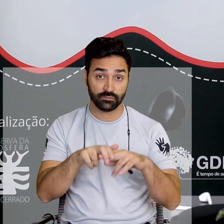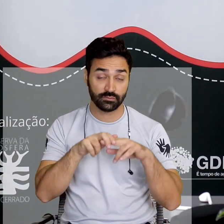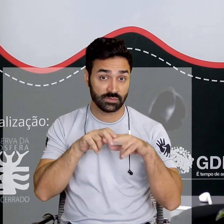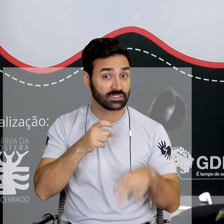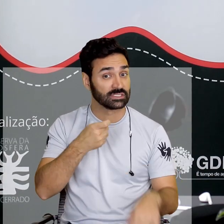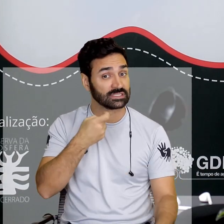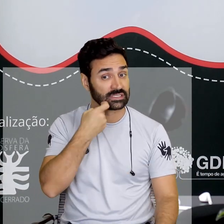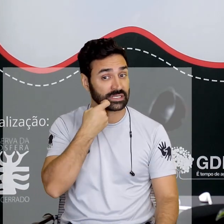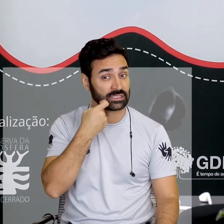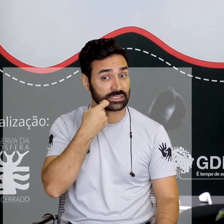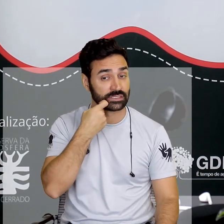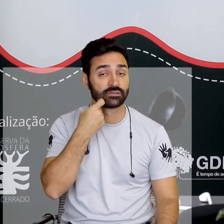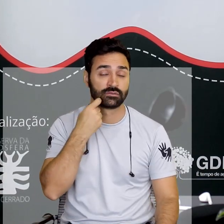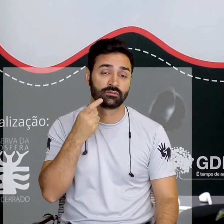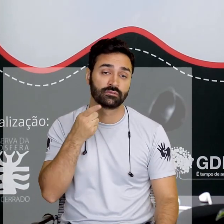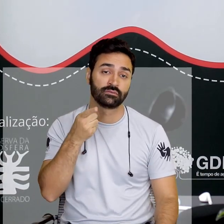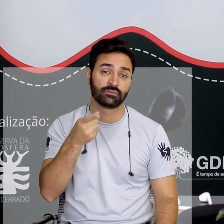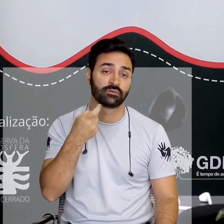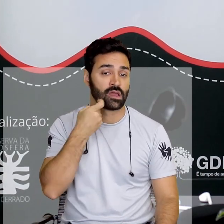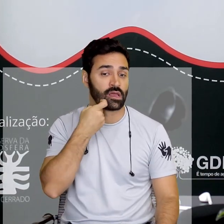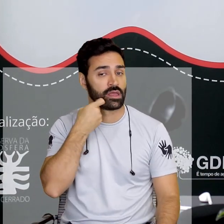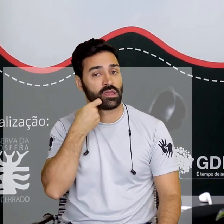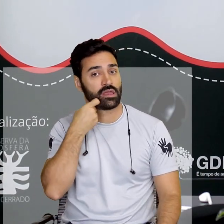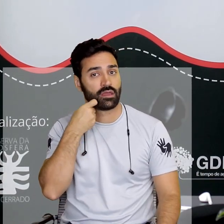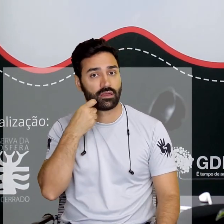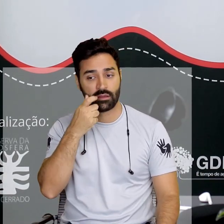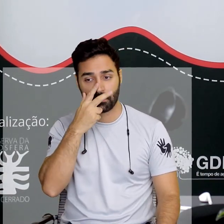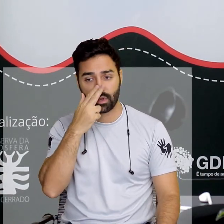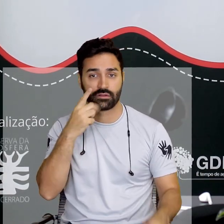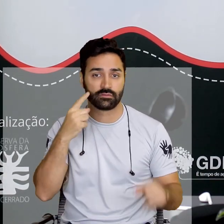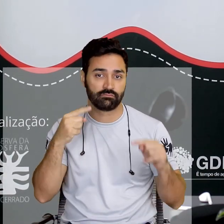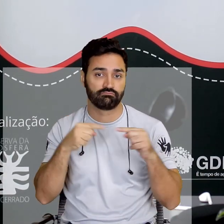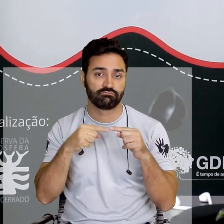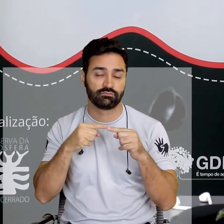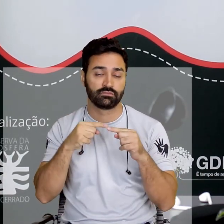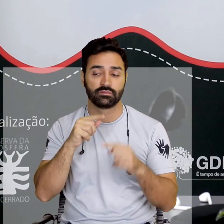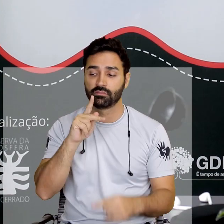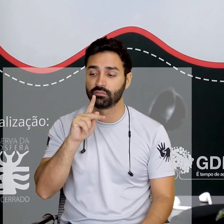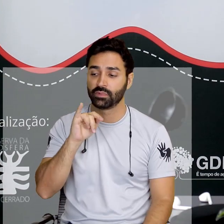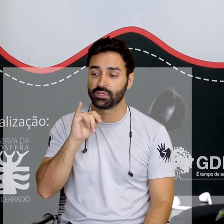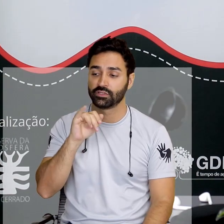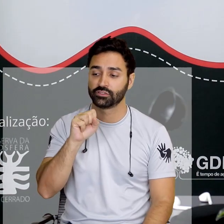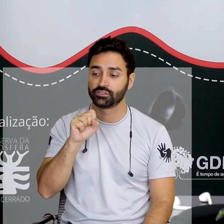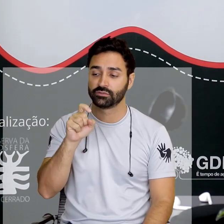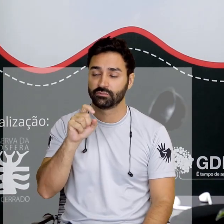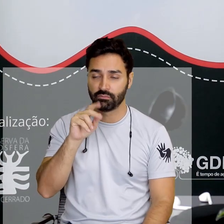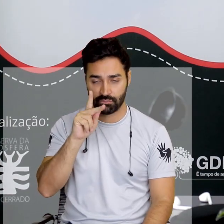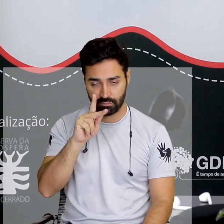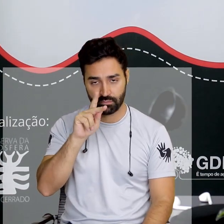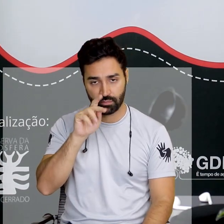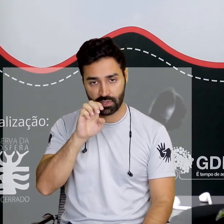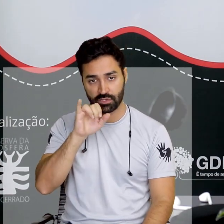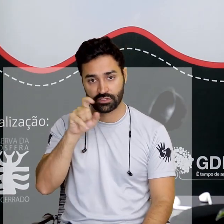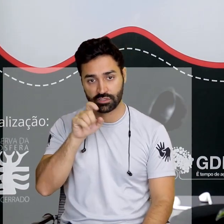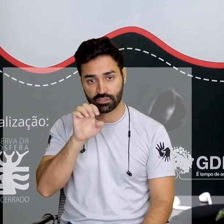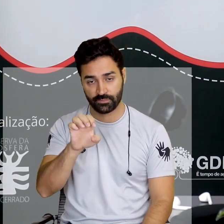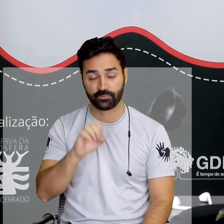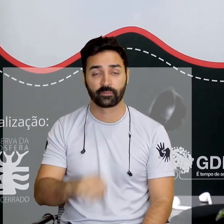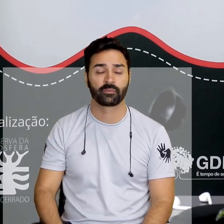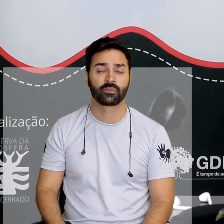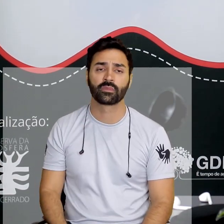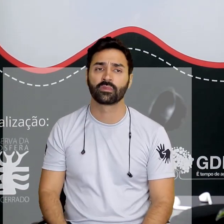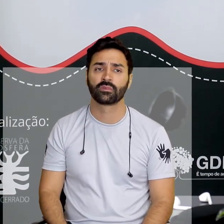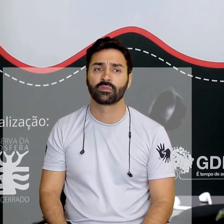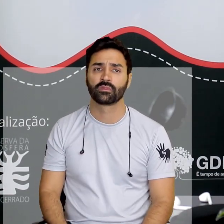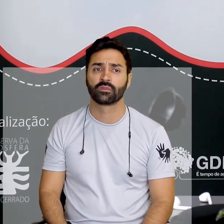sexta-feira, a gente faz assim, como se fosse o anzol do peixinho, certo? Sexta. E o sábado?